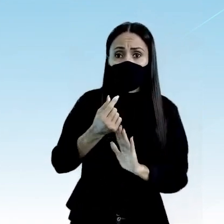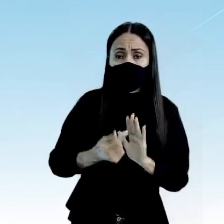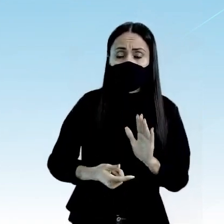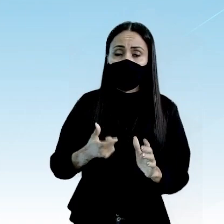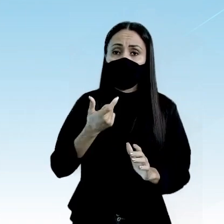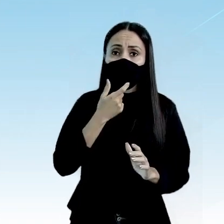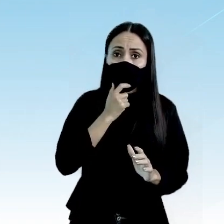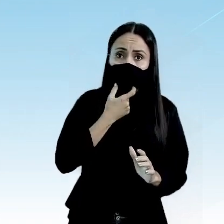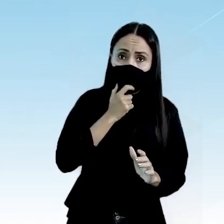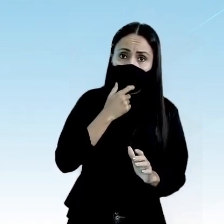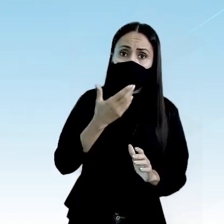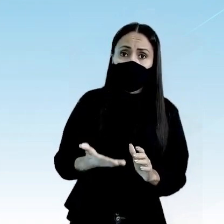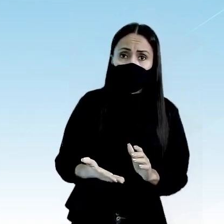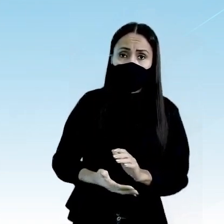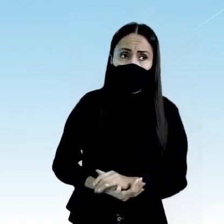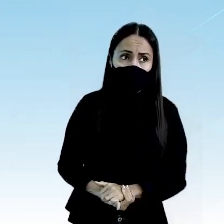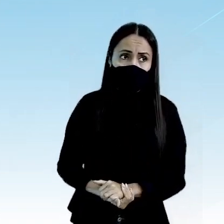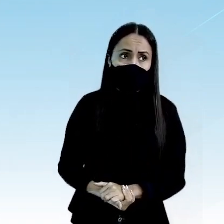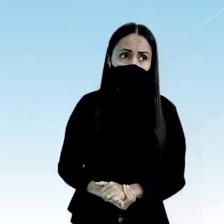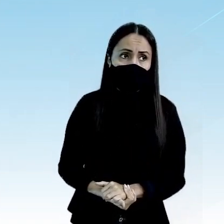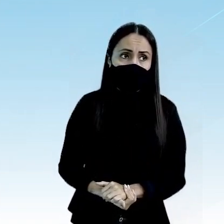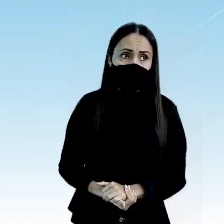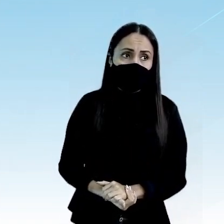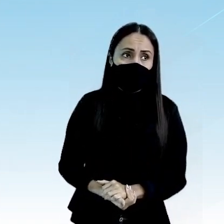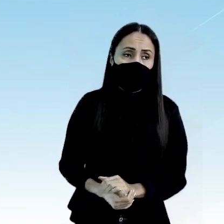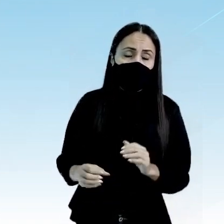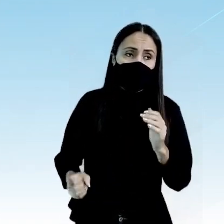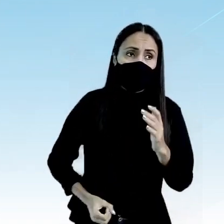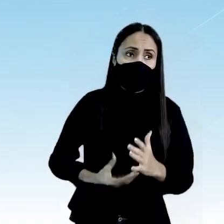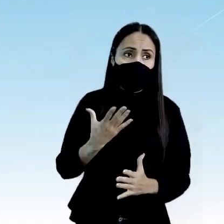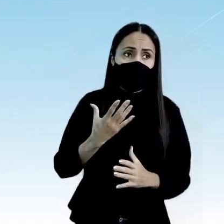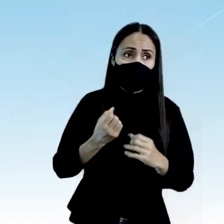Inglaterra. Então, aí surgem as máquinas.